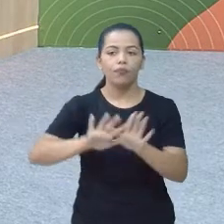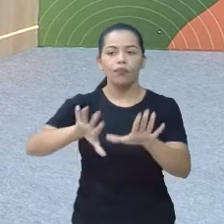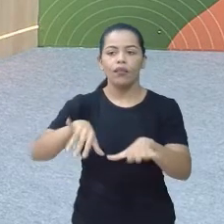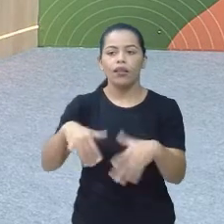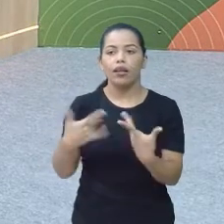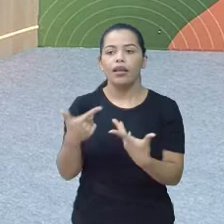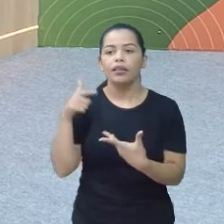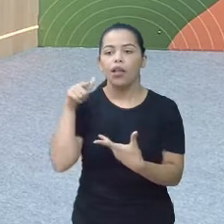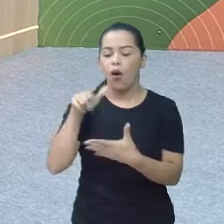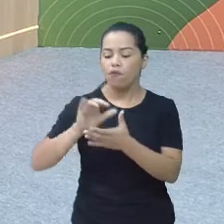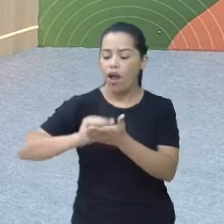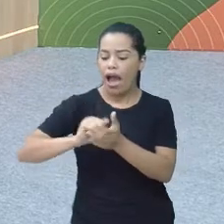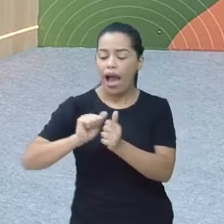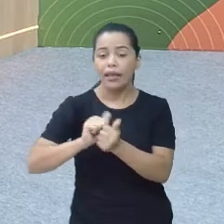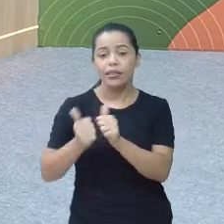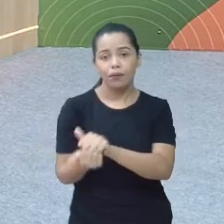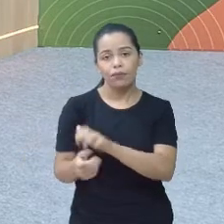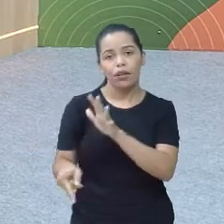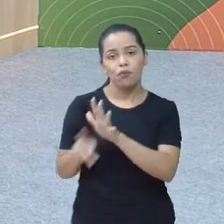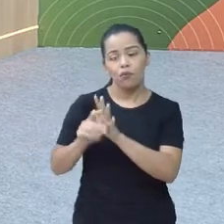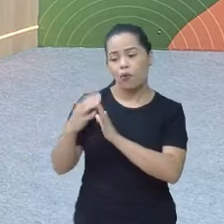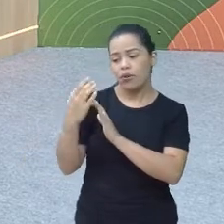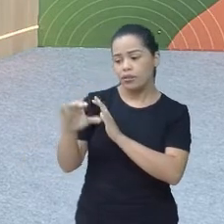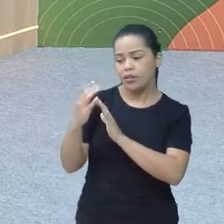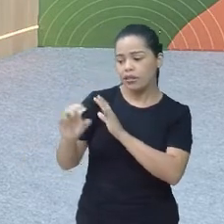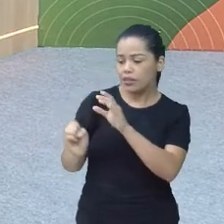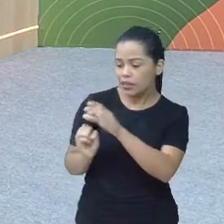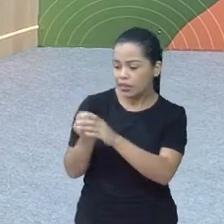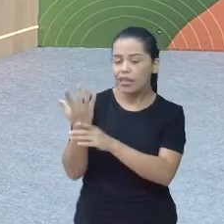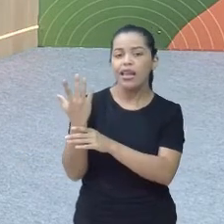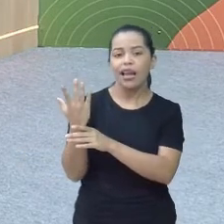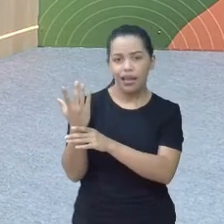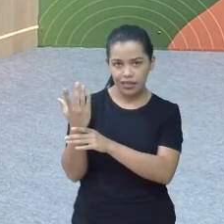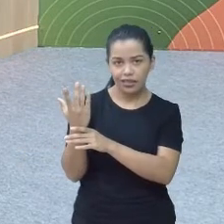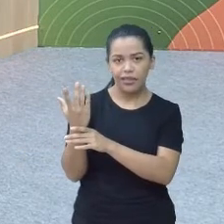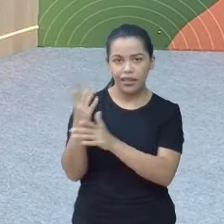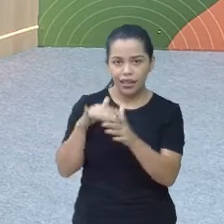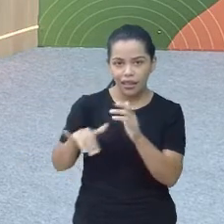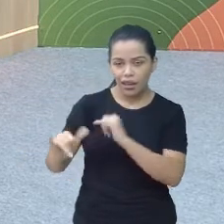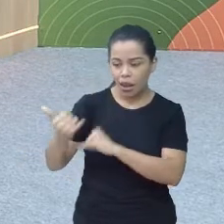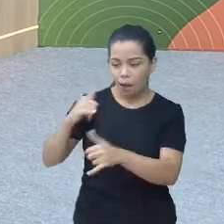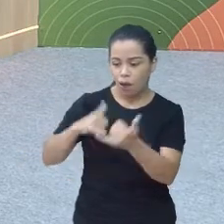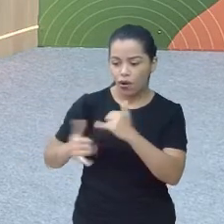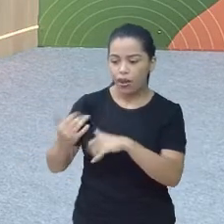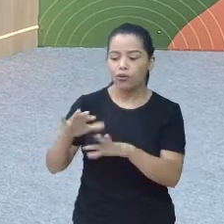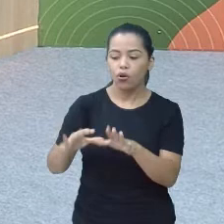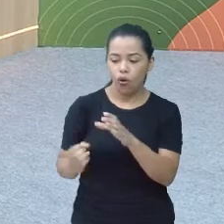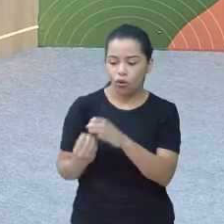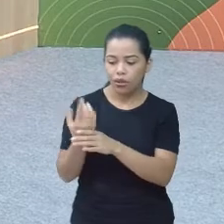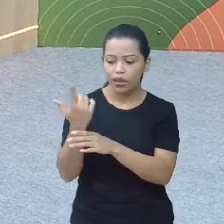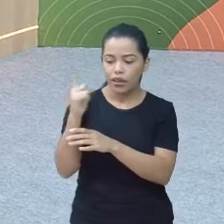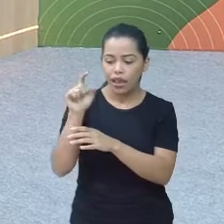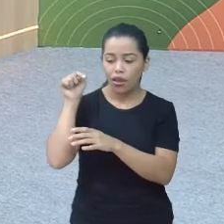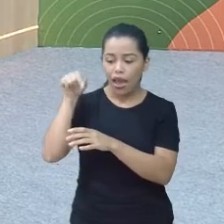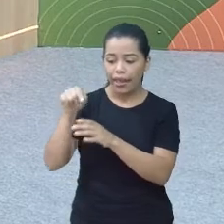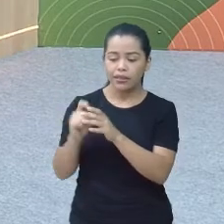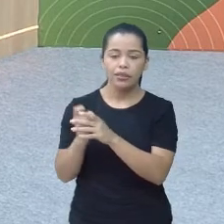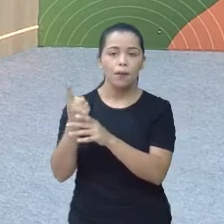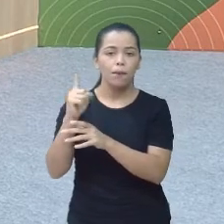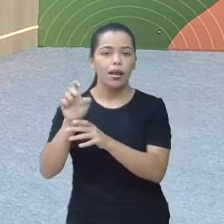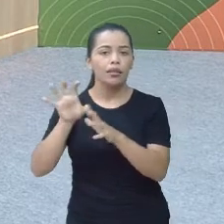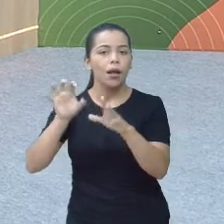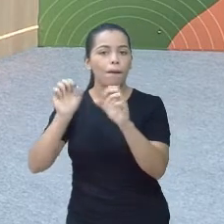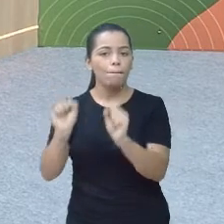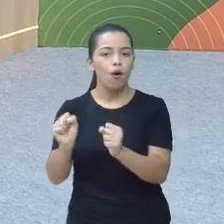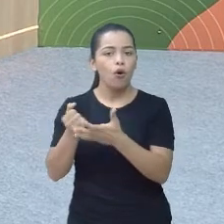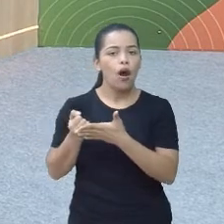esse trabalho de forma mais efetiva e em maior quantidade. Então, essa planta, ela pode ajudar